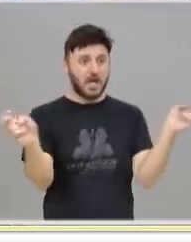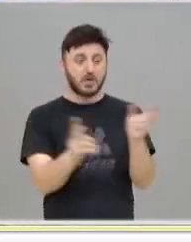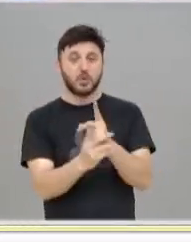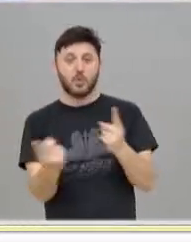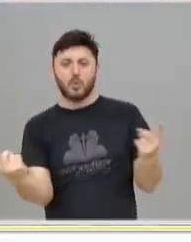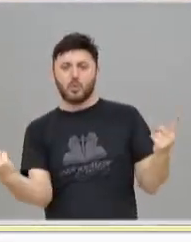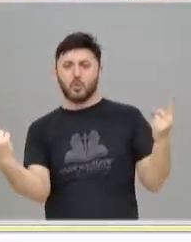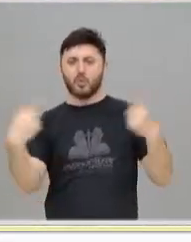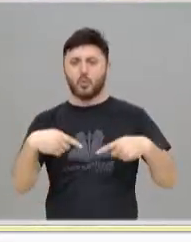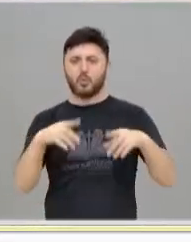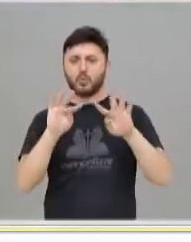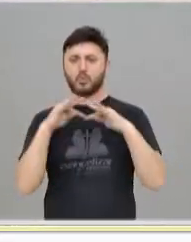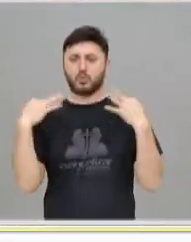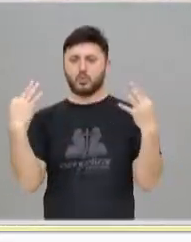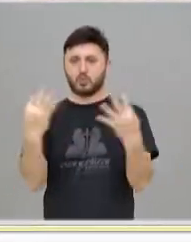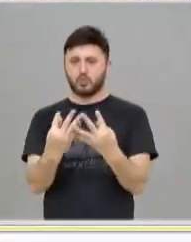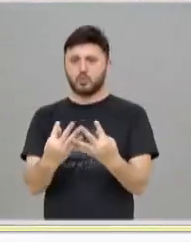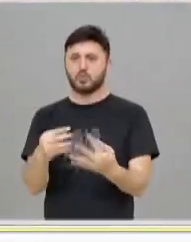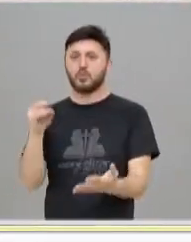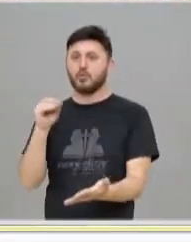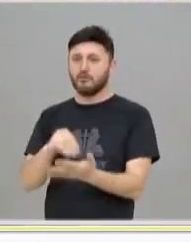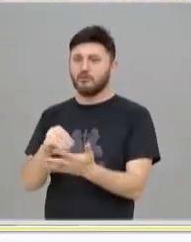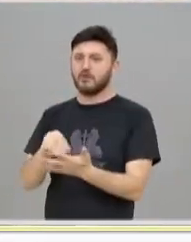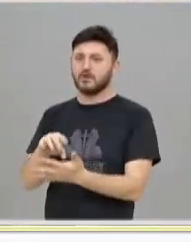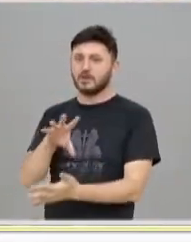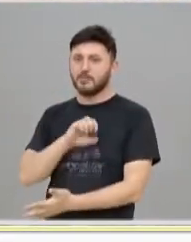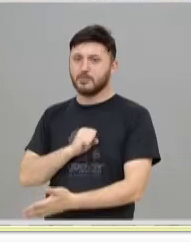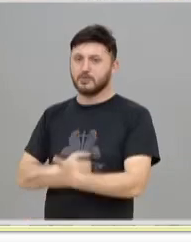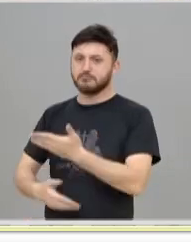até na falta de amor para com os pais,